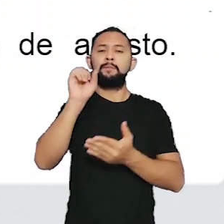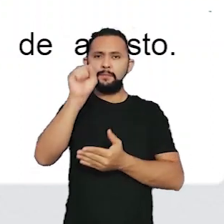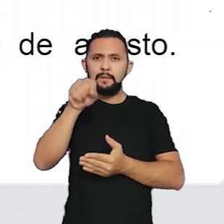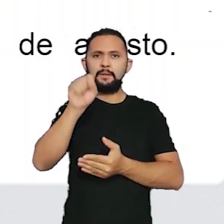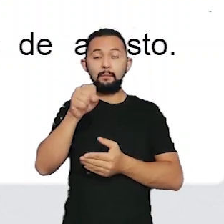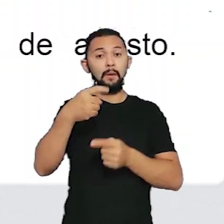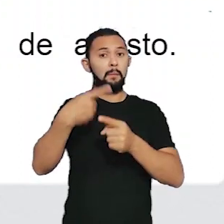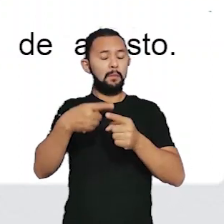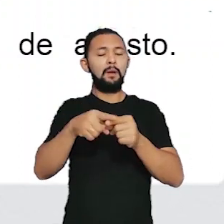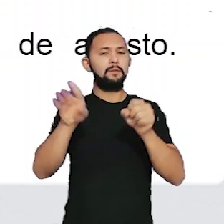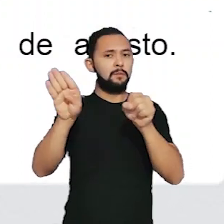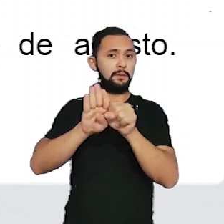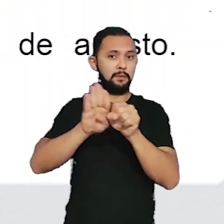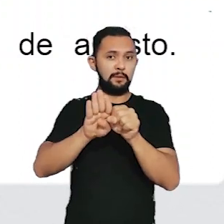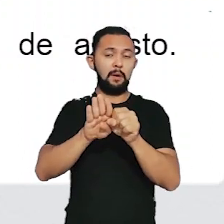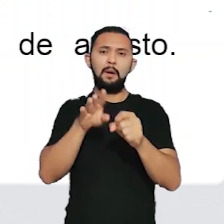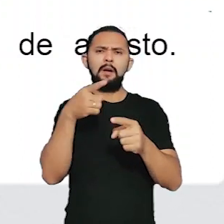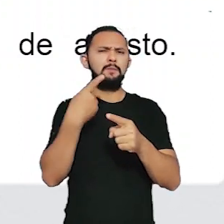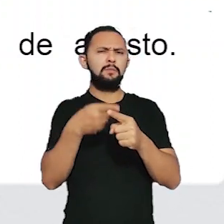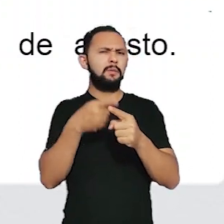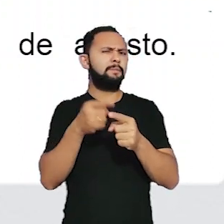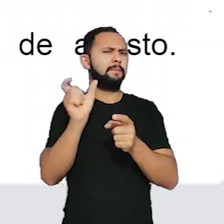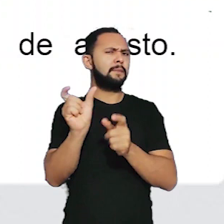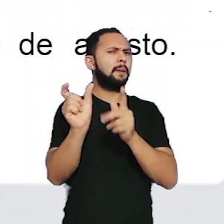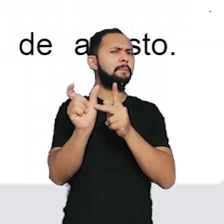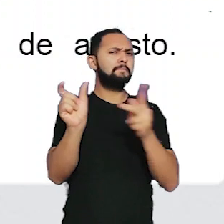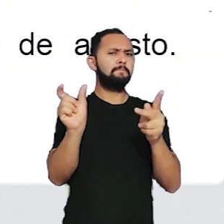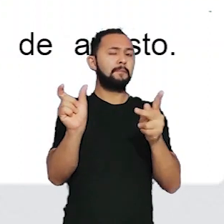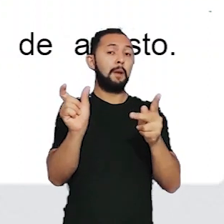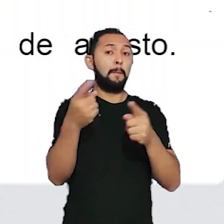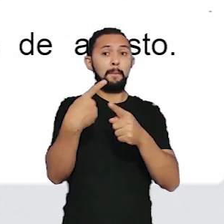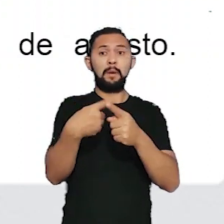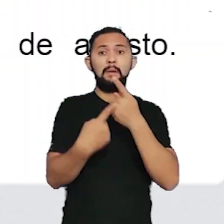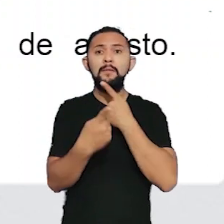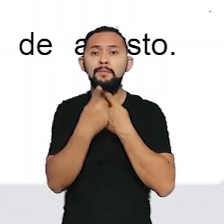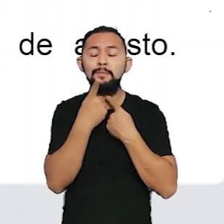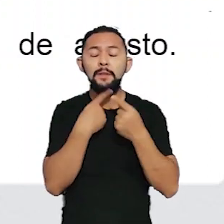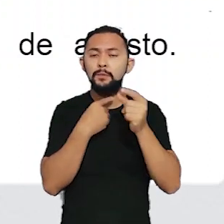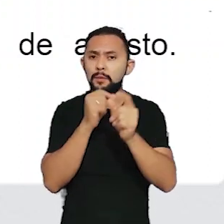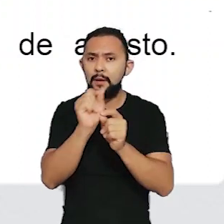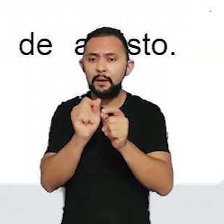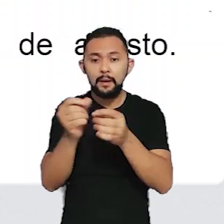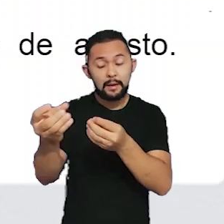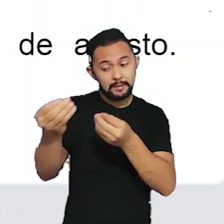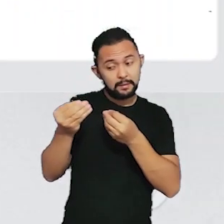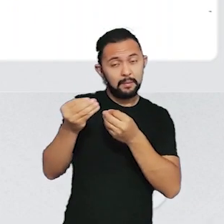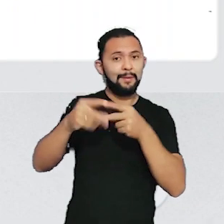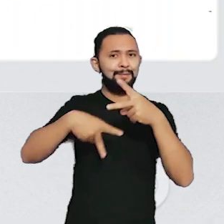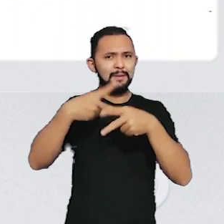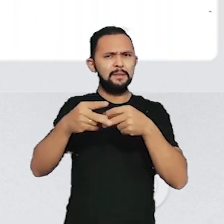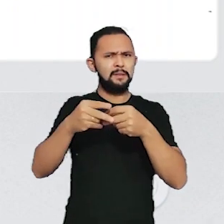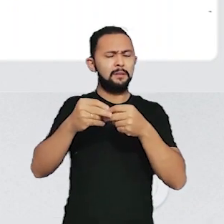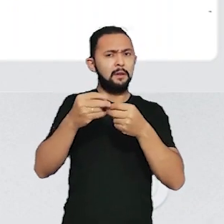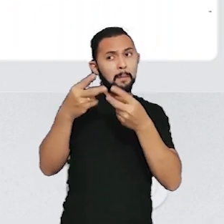ela é substantiva, sim. Agora, por que ela é predicativa? Porque meu desejo era ganhar um presente, era receber o